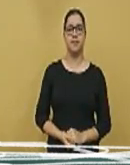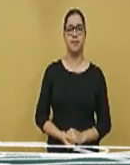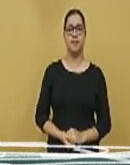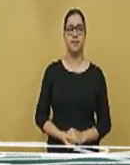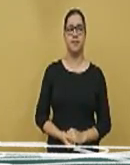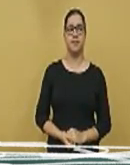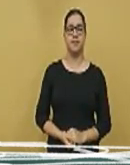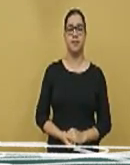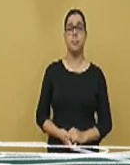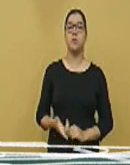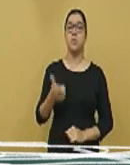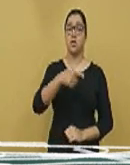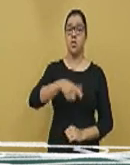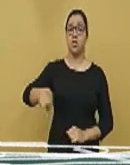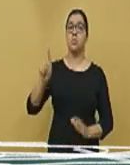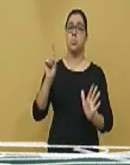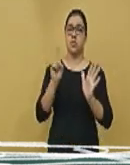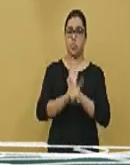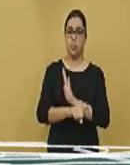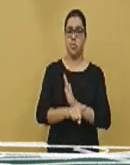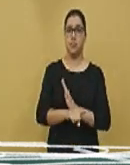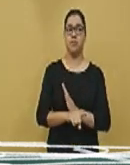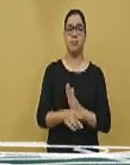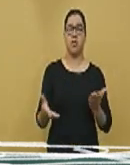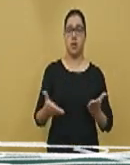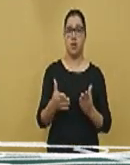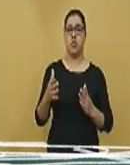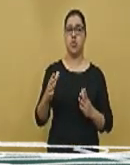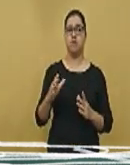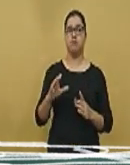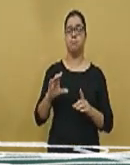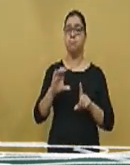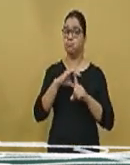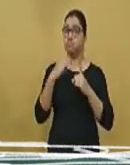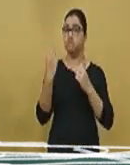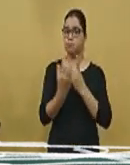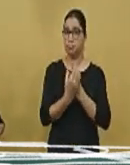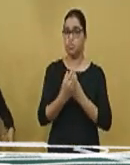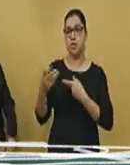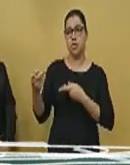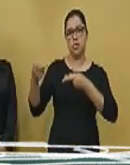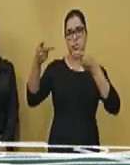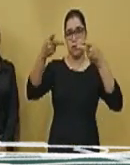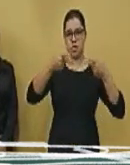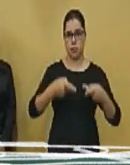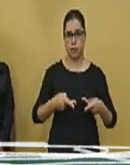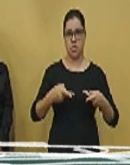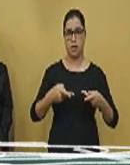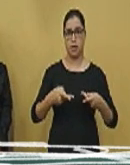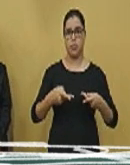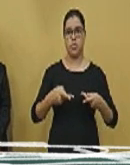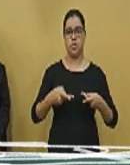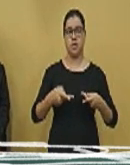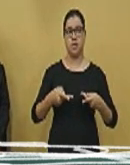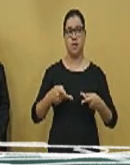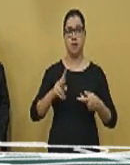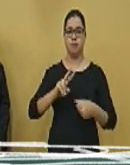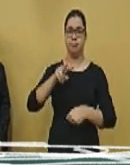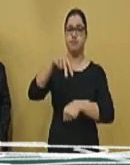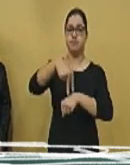Faremos mais uma rodada de perguntas da comunidade. Eu convido para vir, então, ao palco